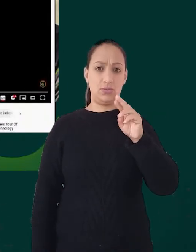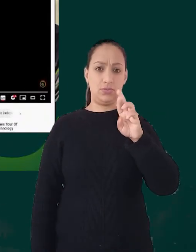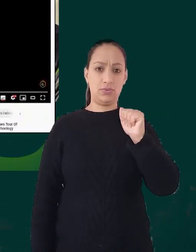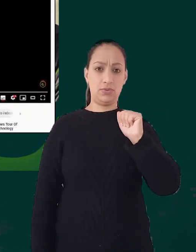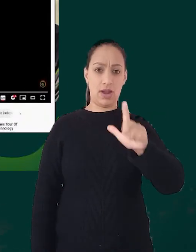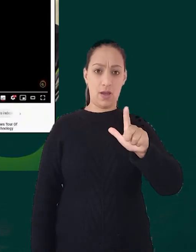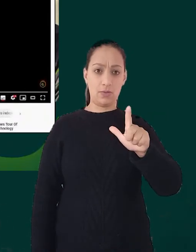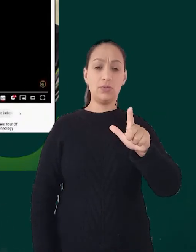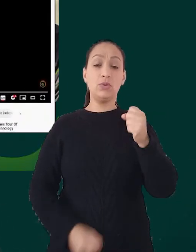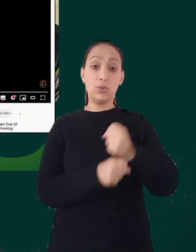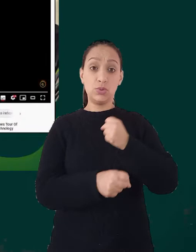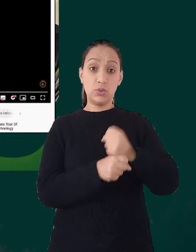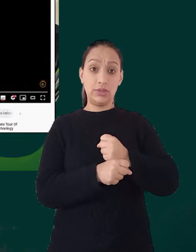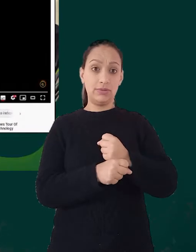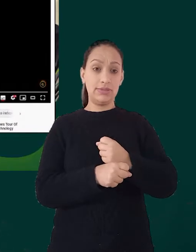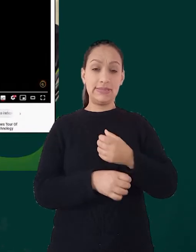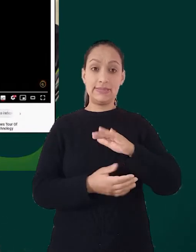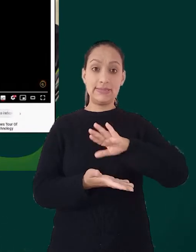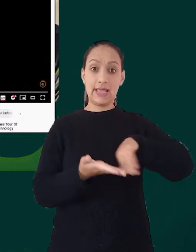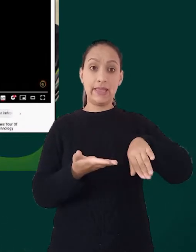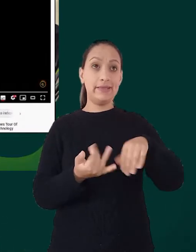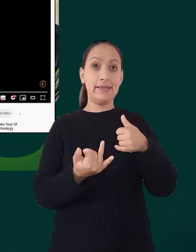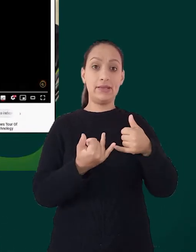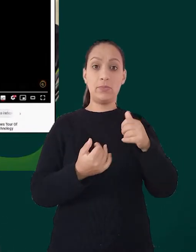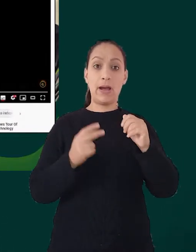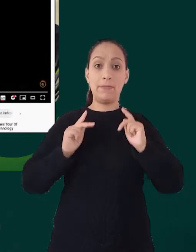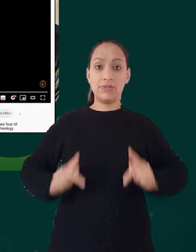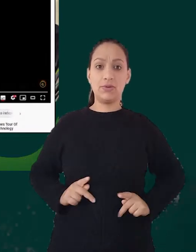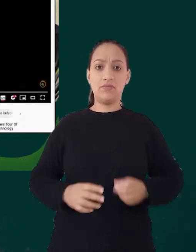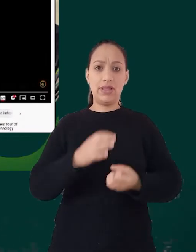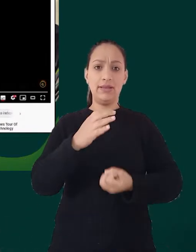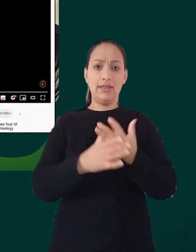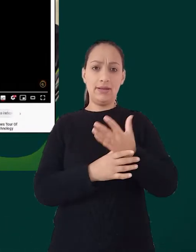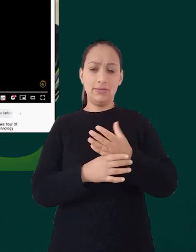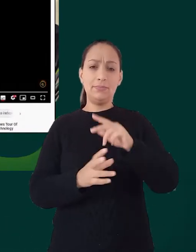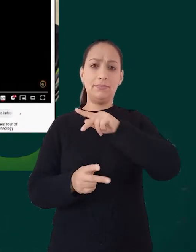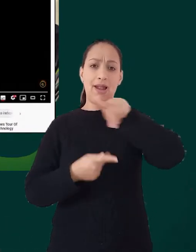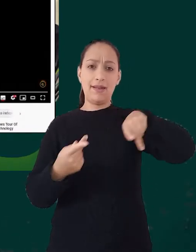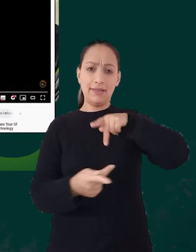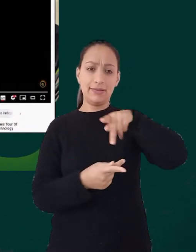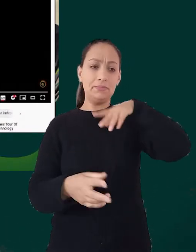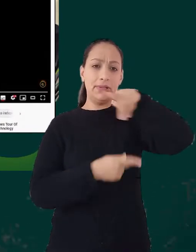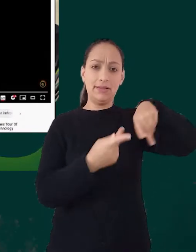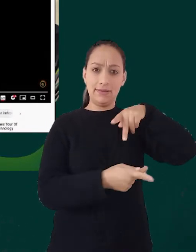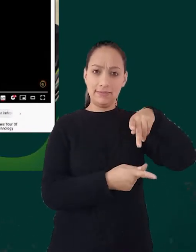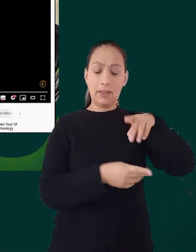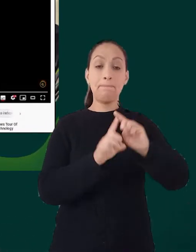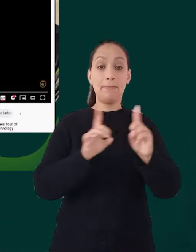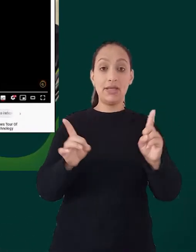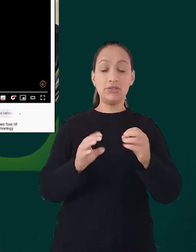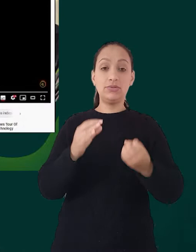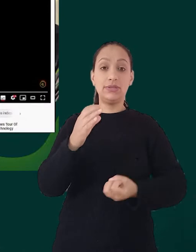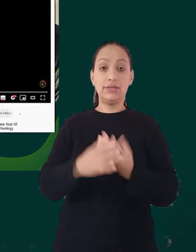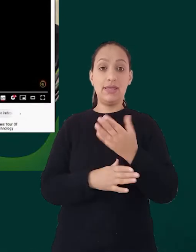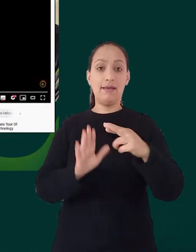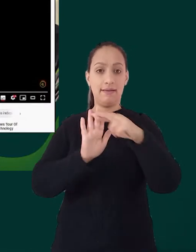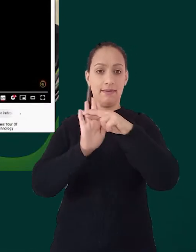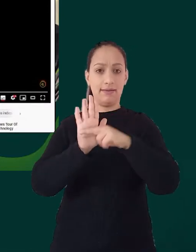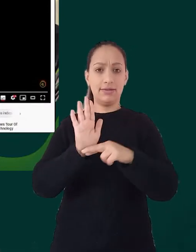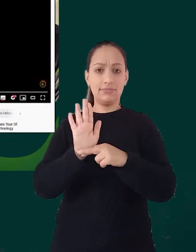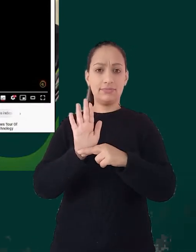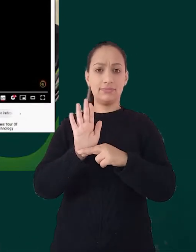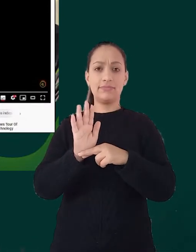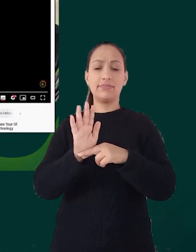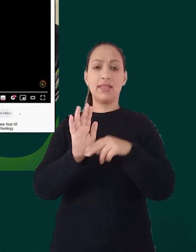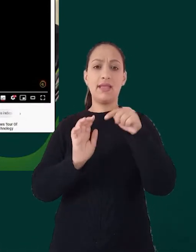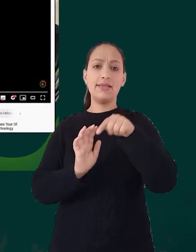uma pessoa construindo planeta por planeta. E de forma procedural tu cria as regras. Dentro dessas regras ele